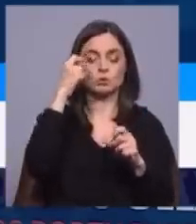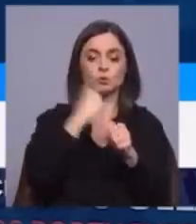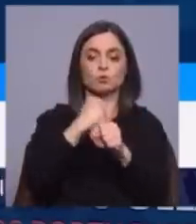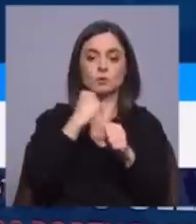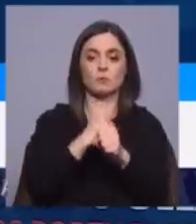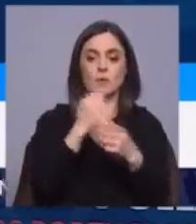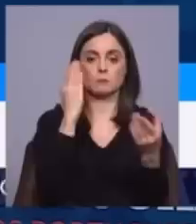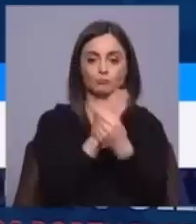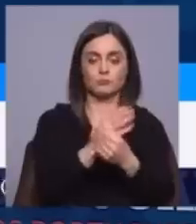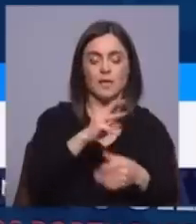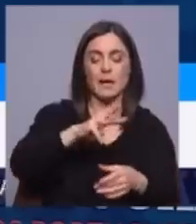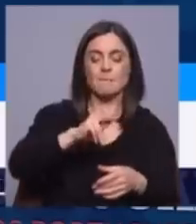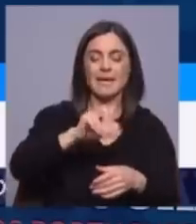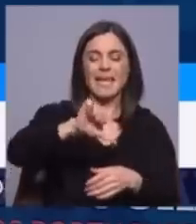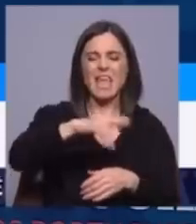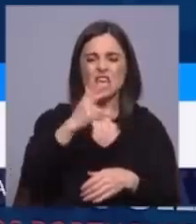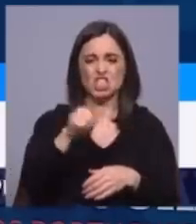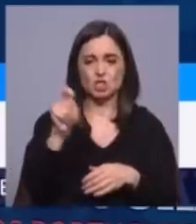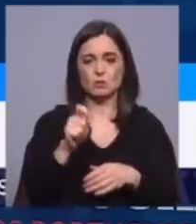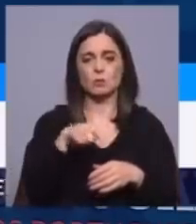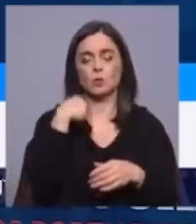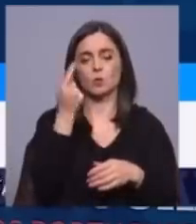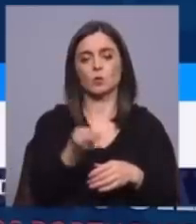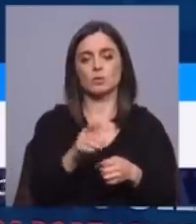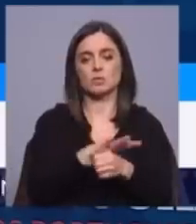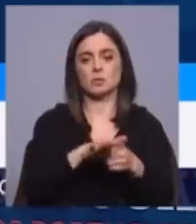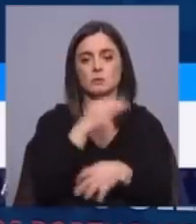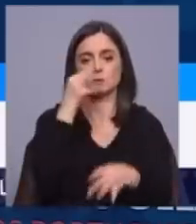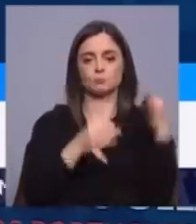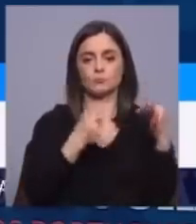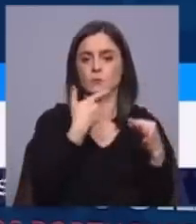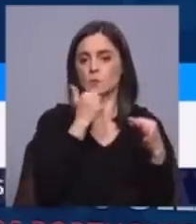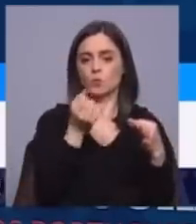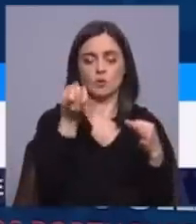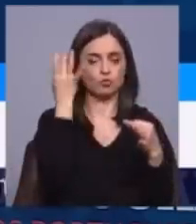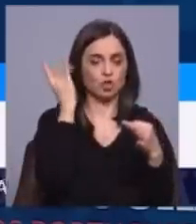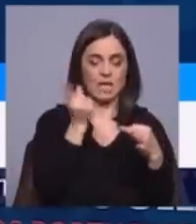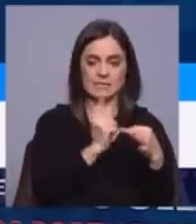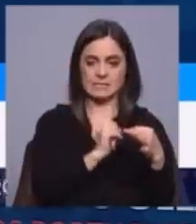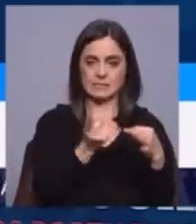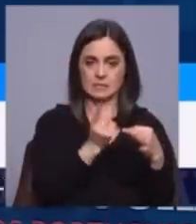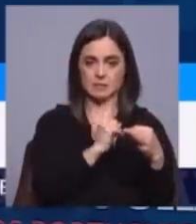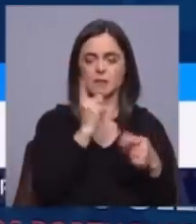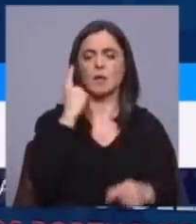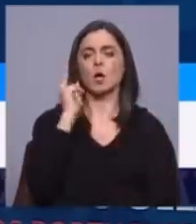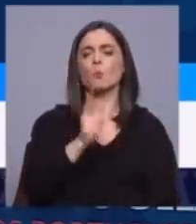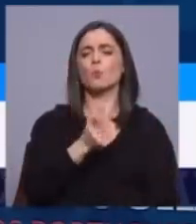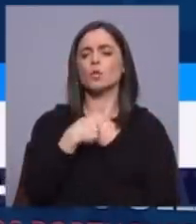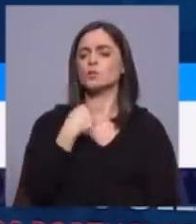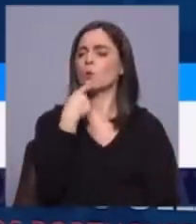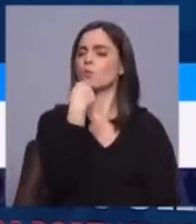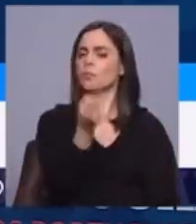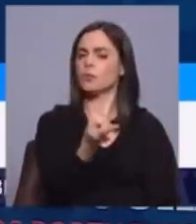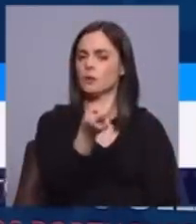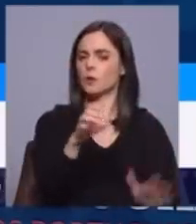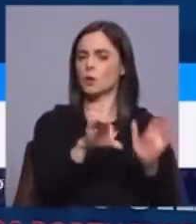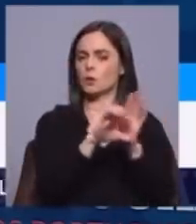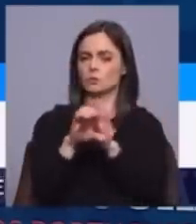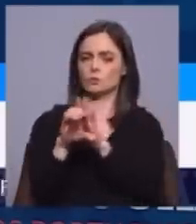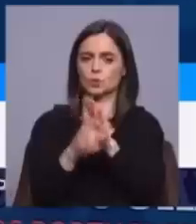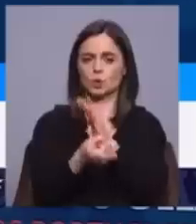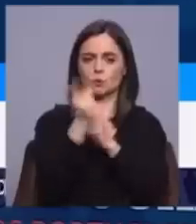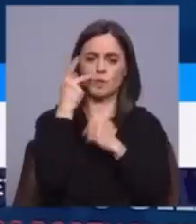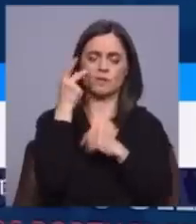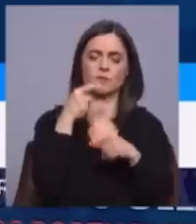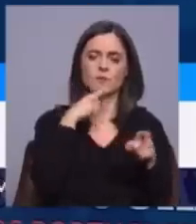numa outra afronta à justiça que não podemos esquecer é por isso que digo isto o chega não se falta na vida